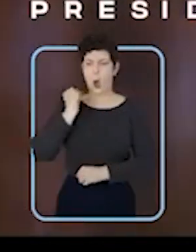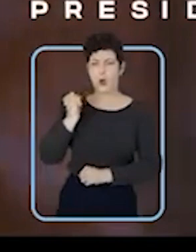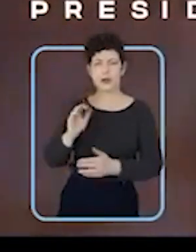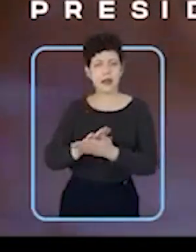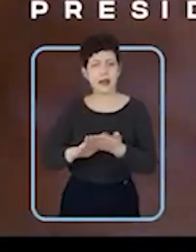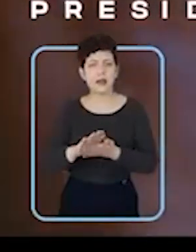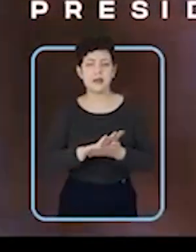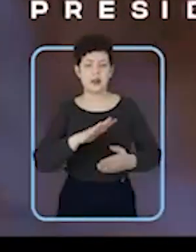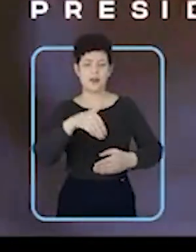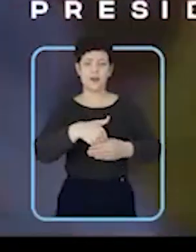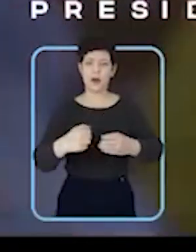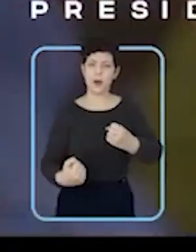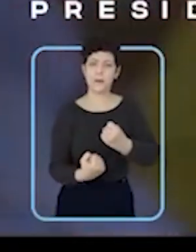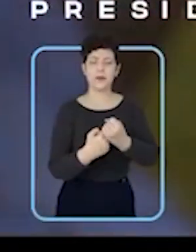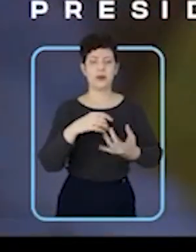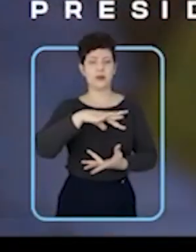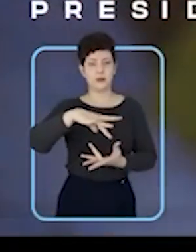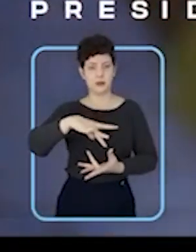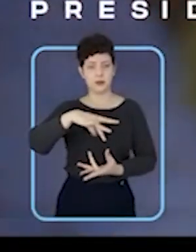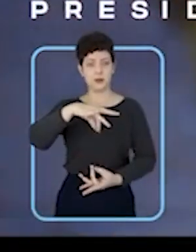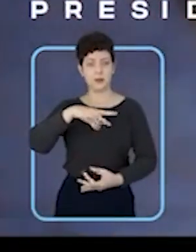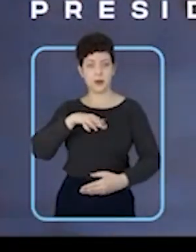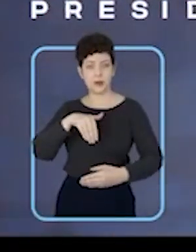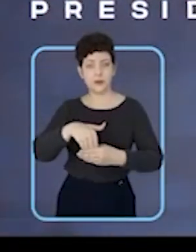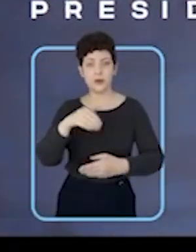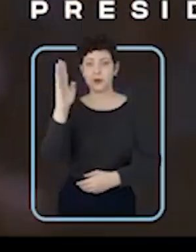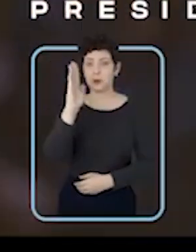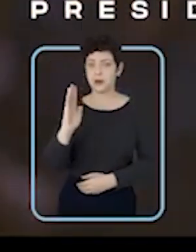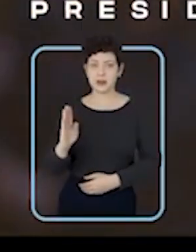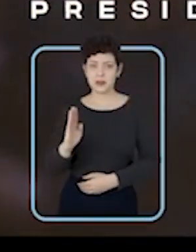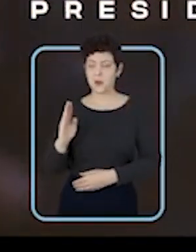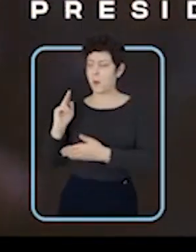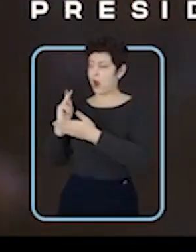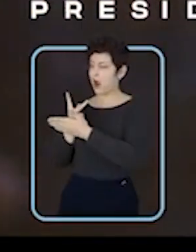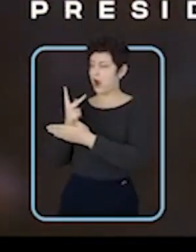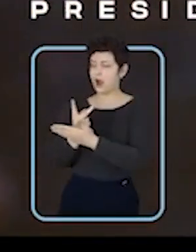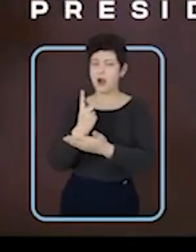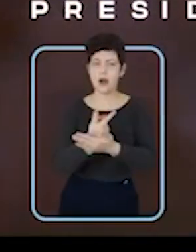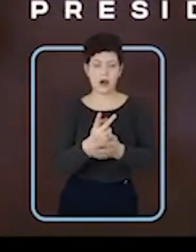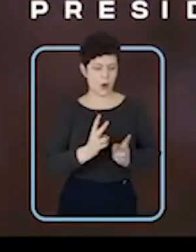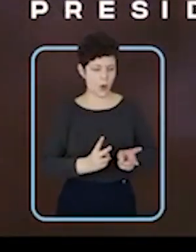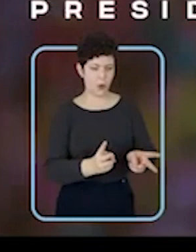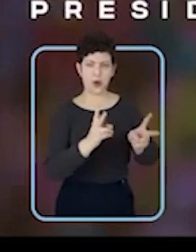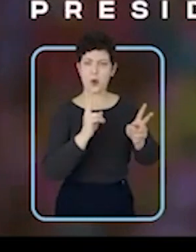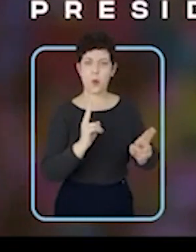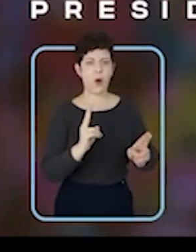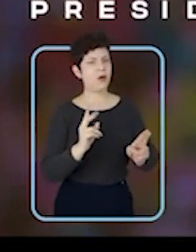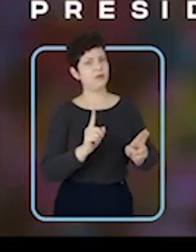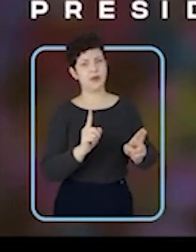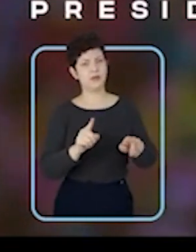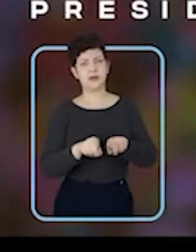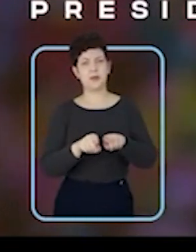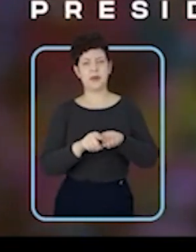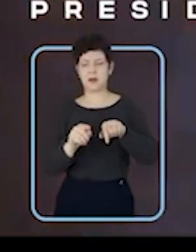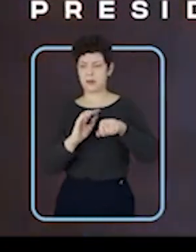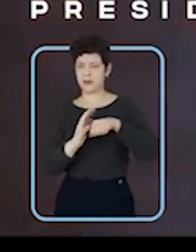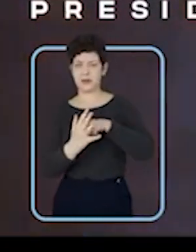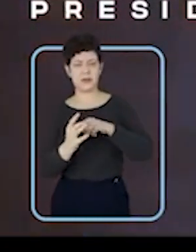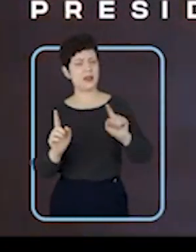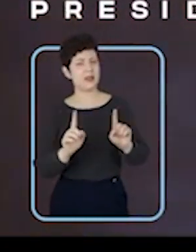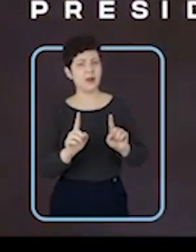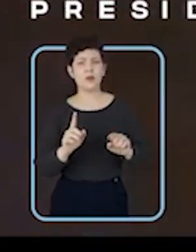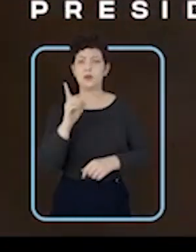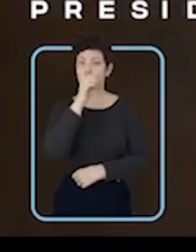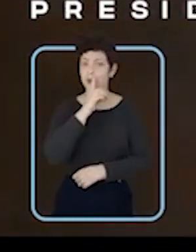ódio. Vote pela democracia. Vote para que o Brasil não repita os erros do passado e nem os erros da pandemia.